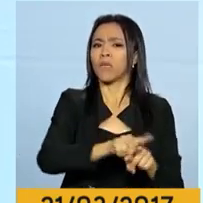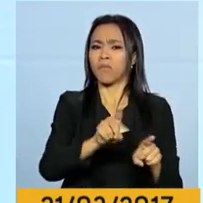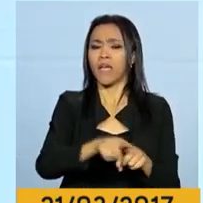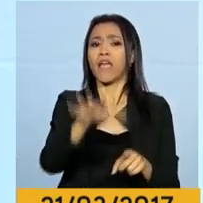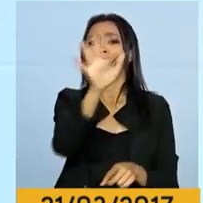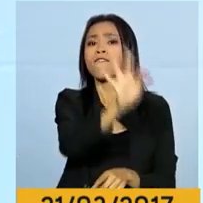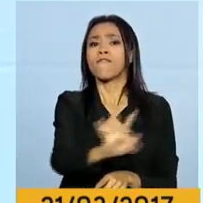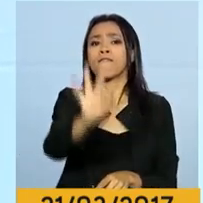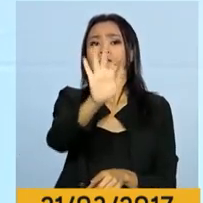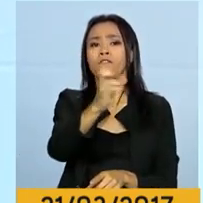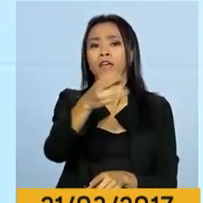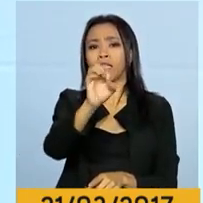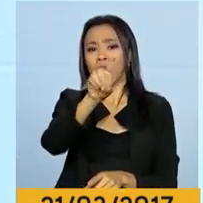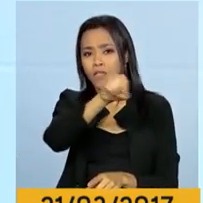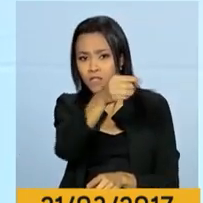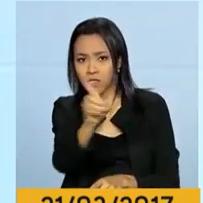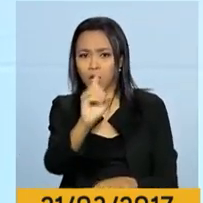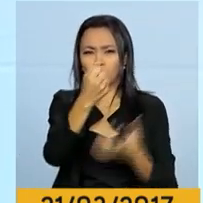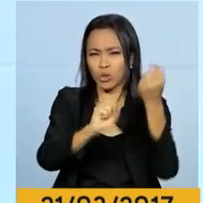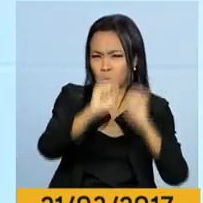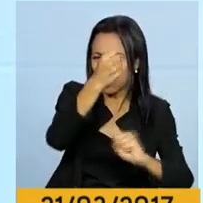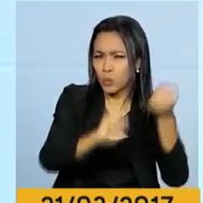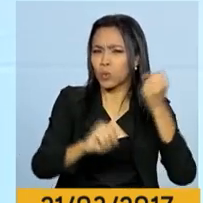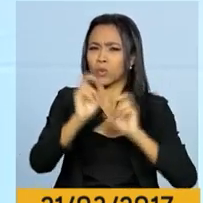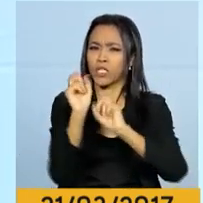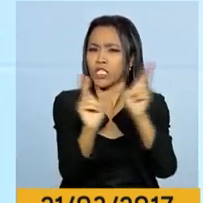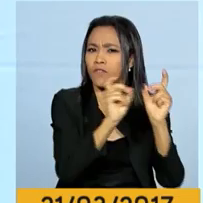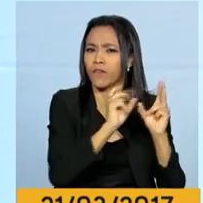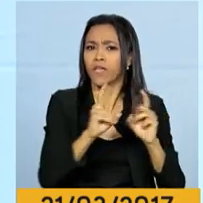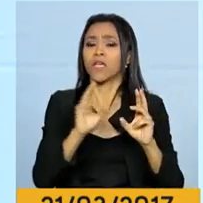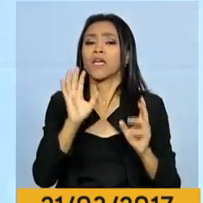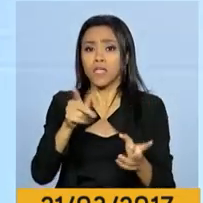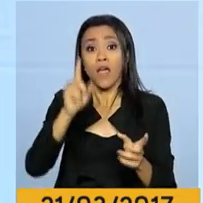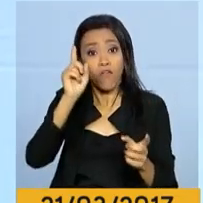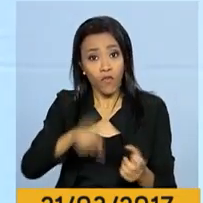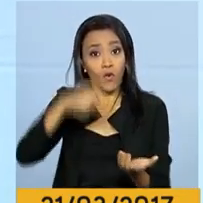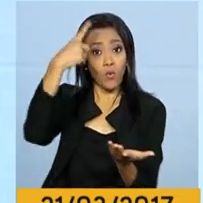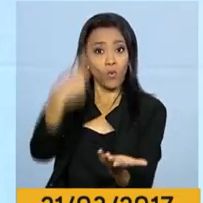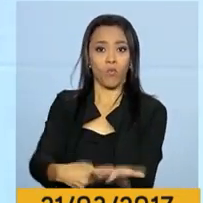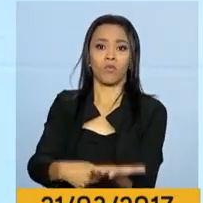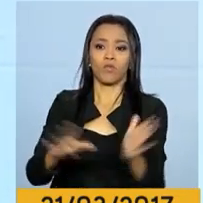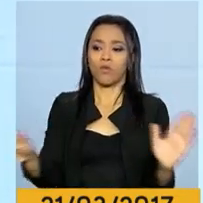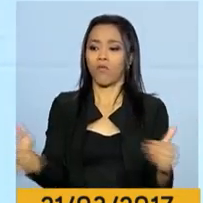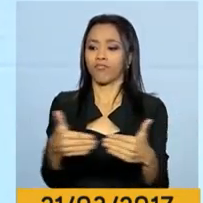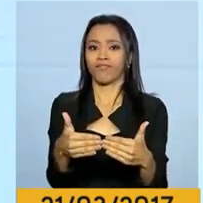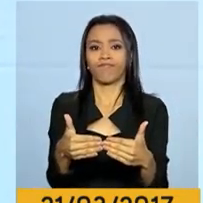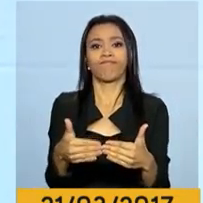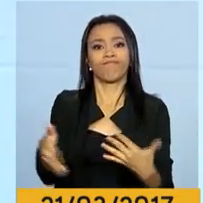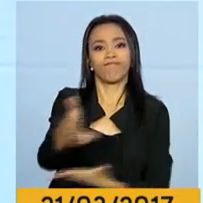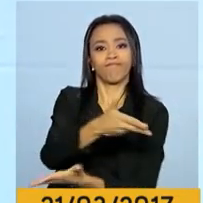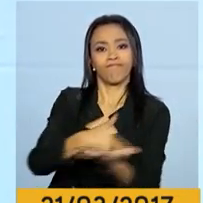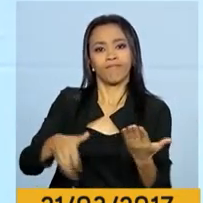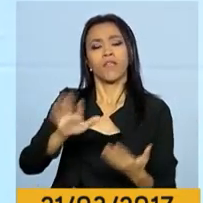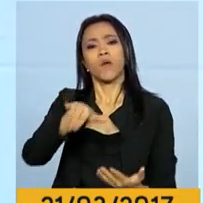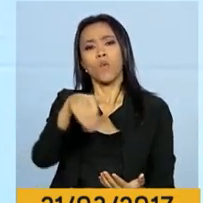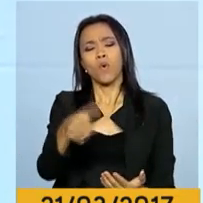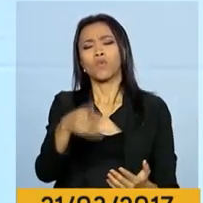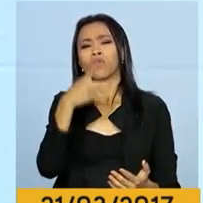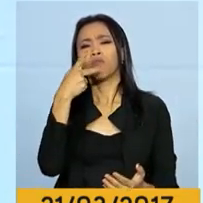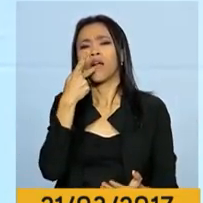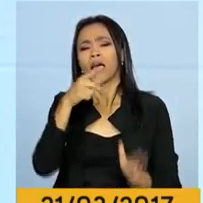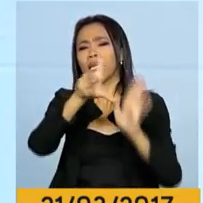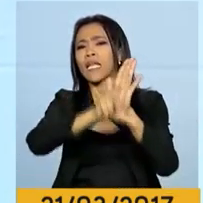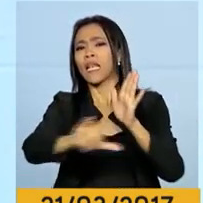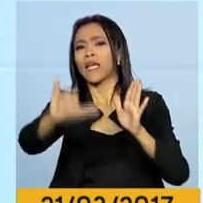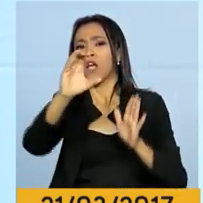indústria, confederação de indústria, enfim, foi fruto de um acordo. E como se trata de lei ordinária, eu penso que em brevíssimo tempo nós